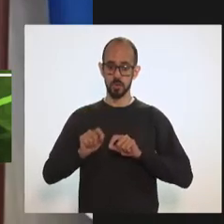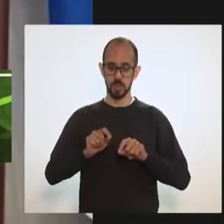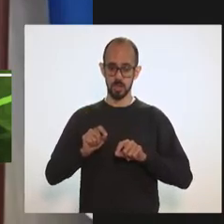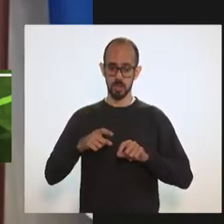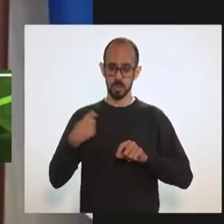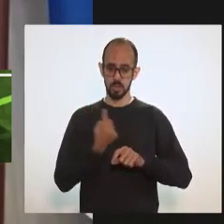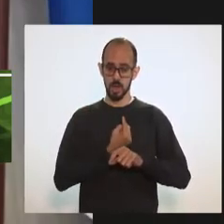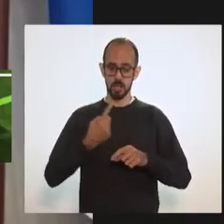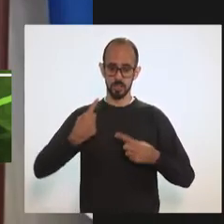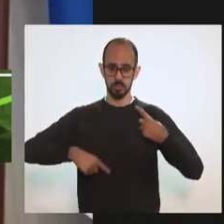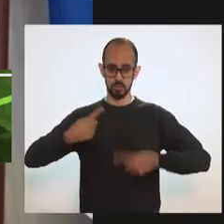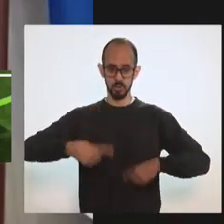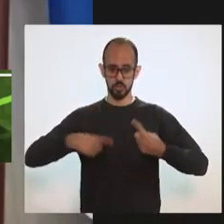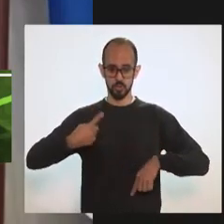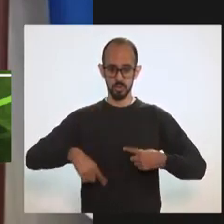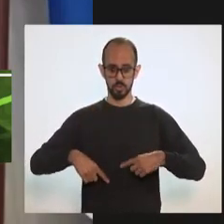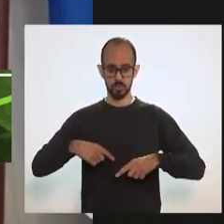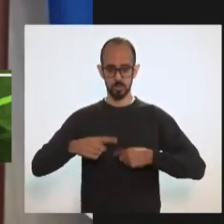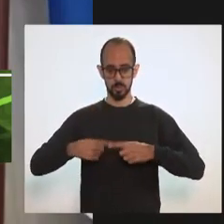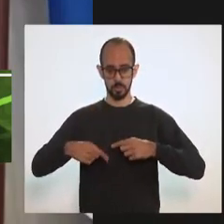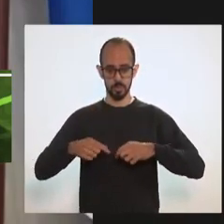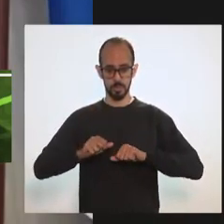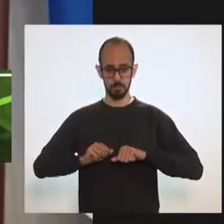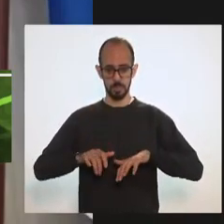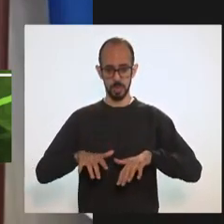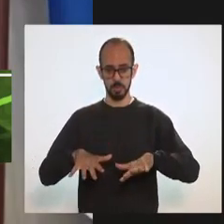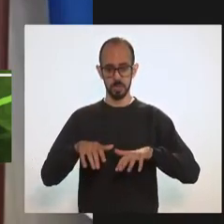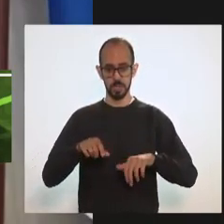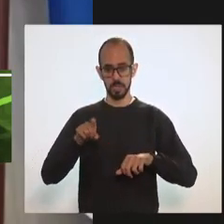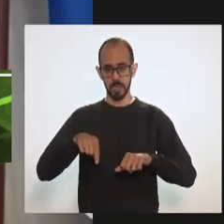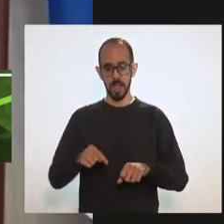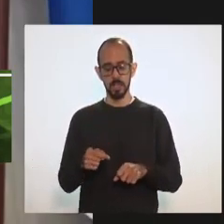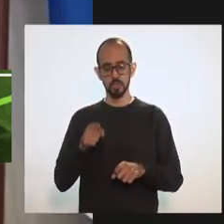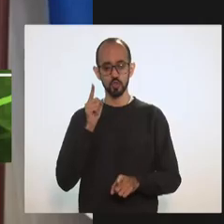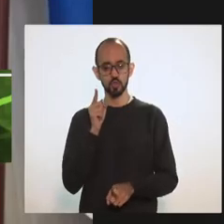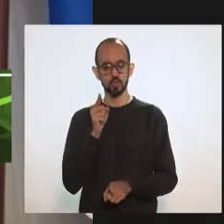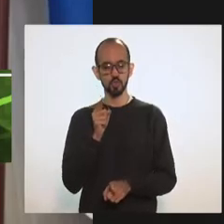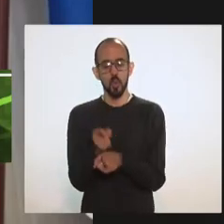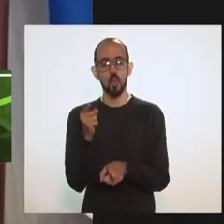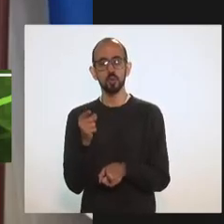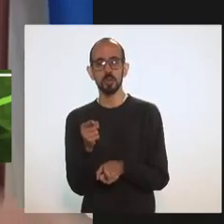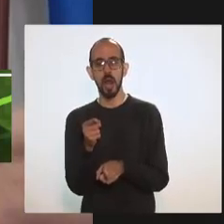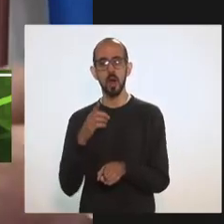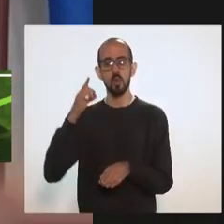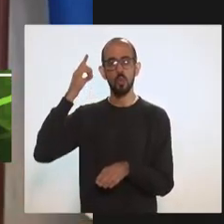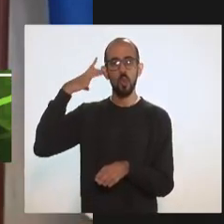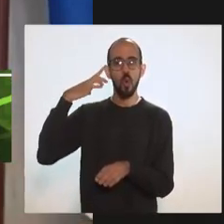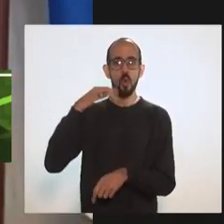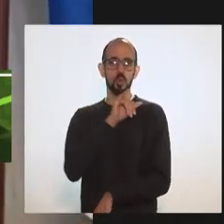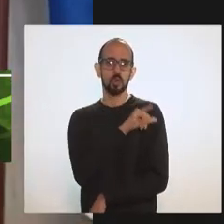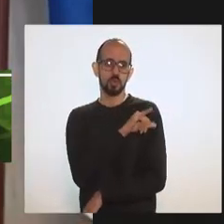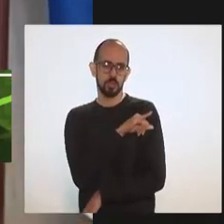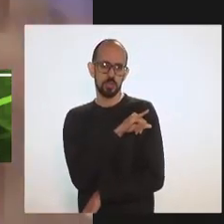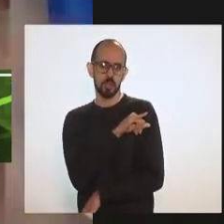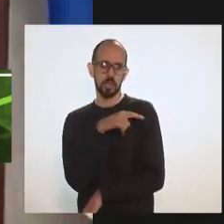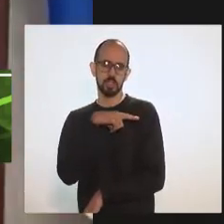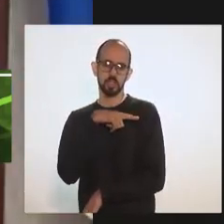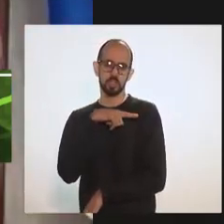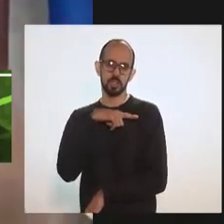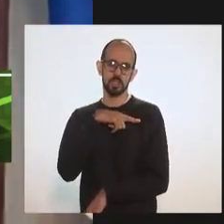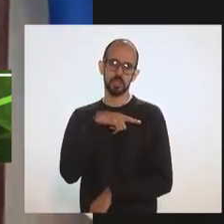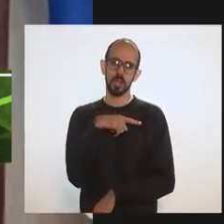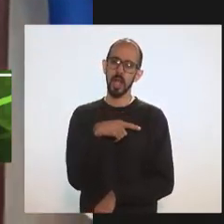de Vossa Excelência. E de verdade, é importante a sua experiência em projetos desse tema, porque eu